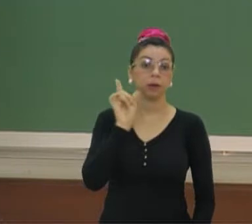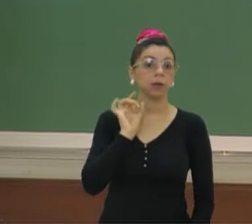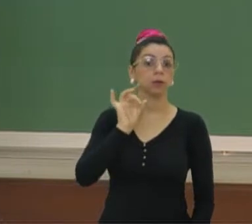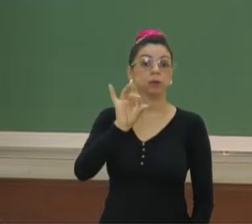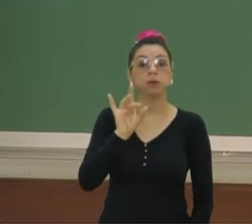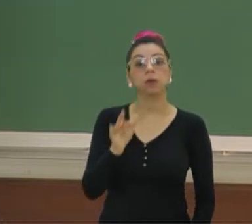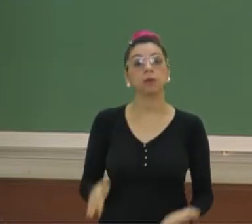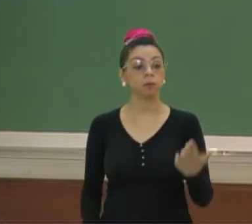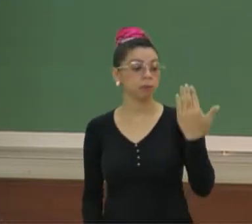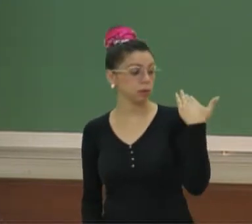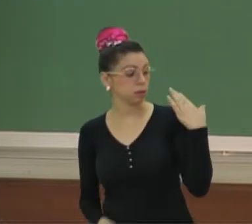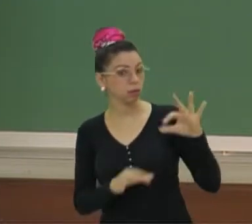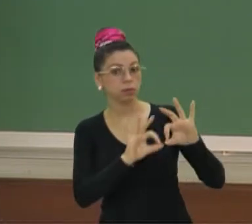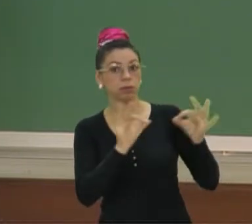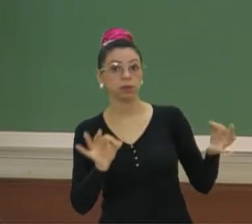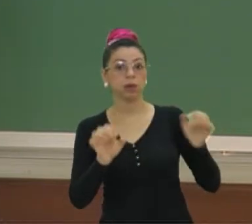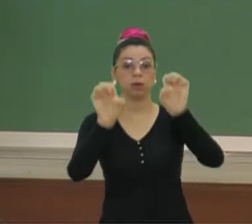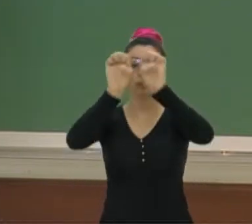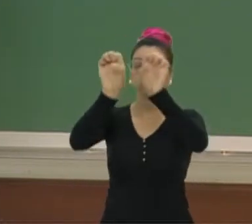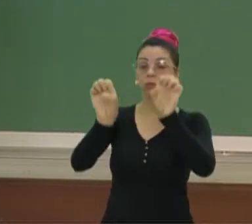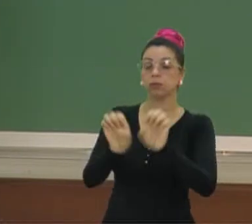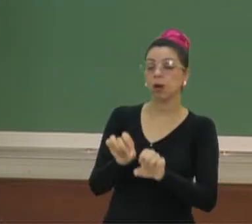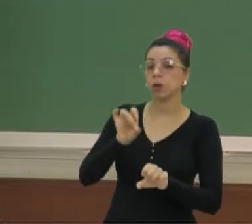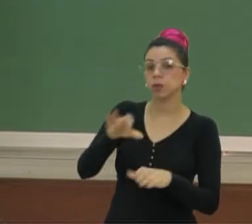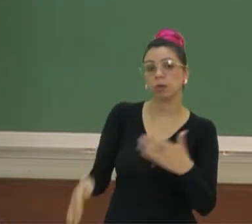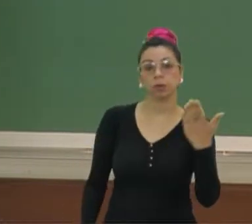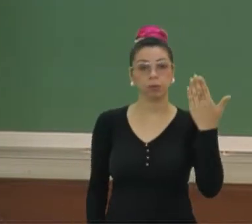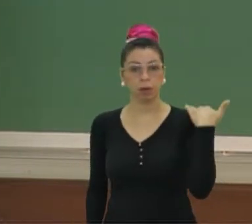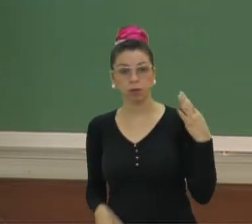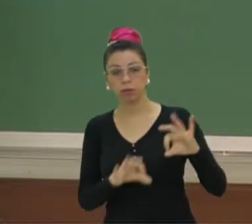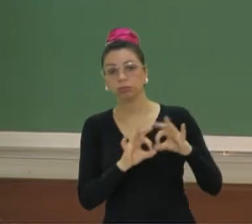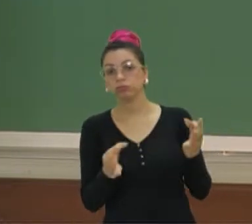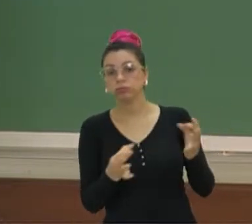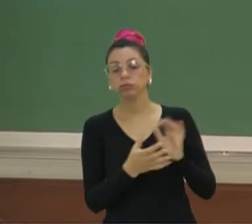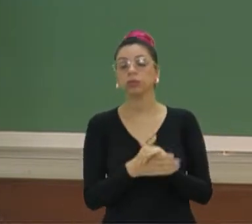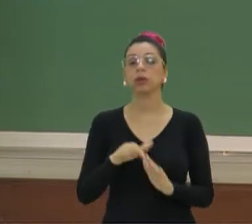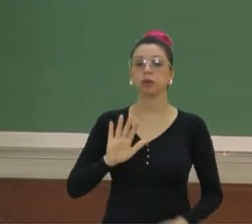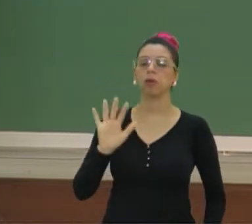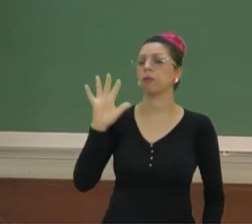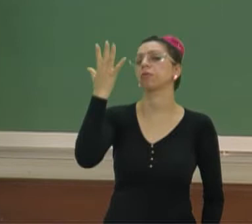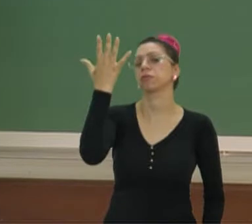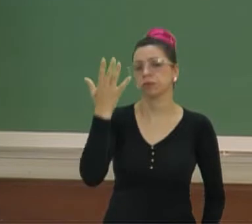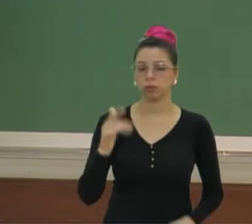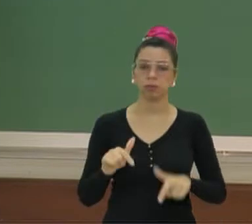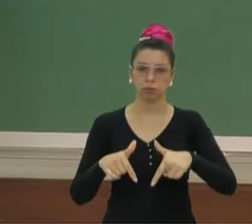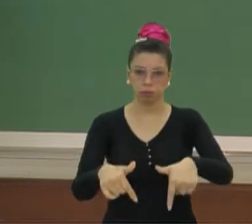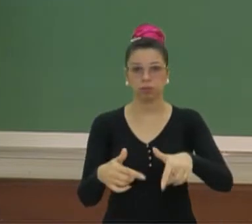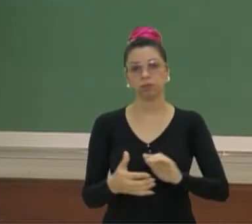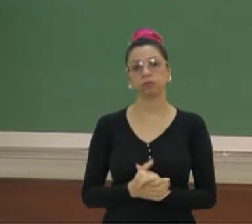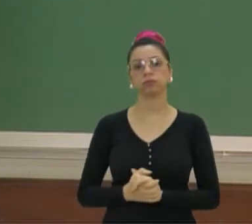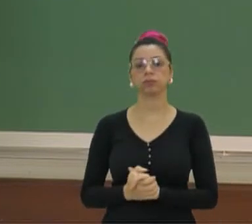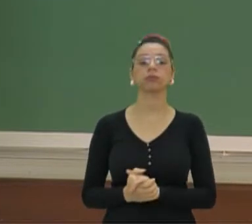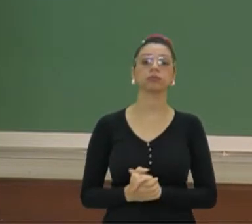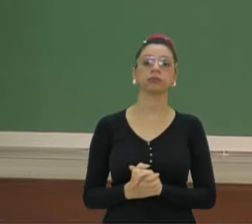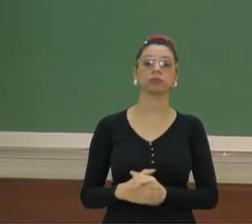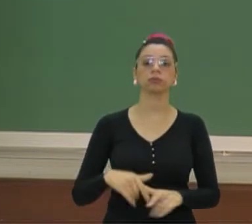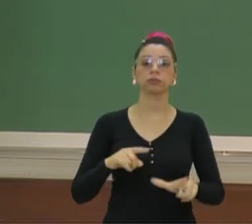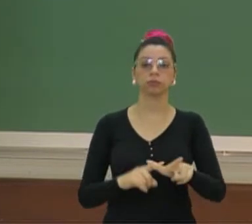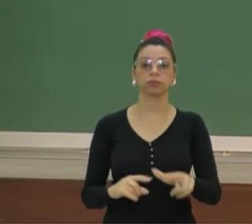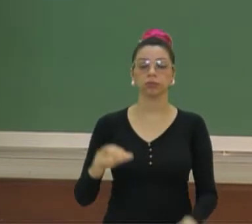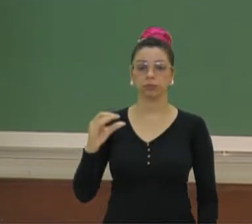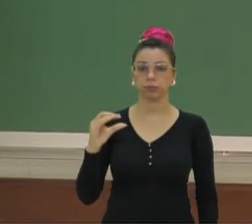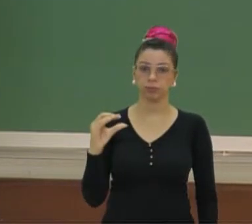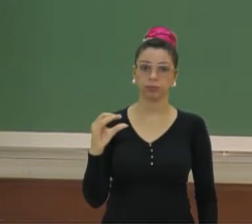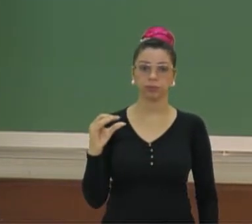Então aqui realmente a estrutura fica só no passado, uma ação que já aconteceu. E na letra C, it was